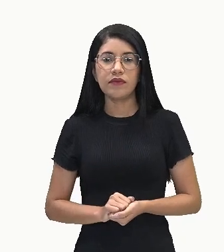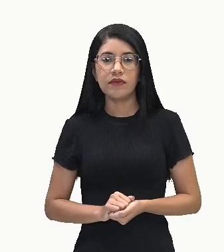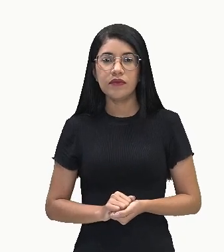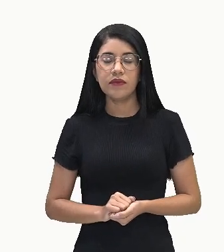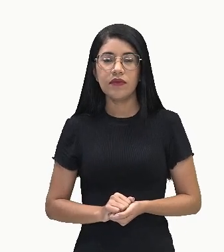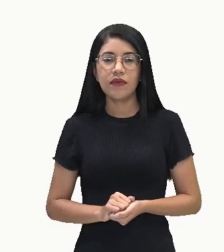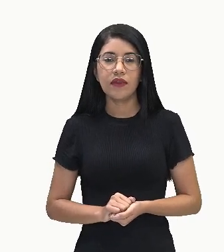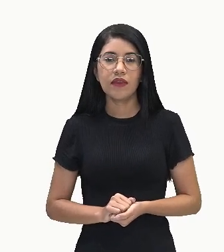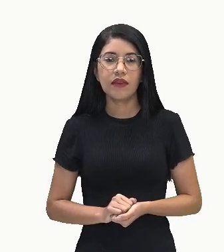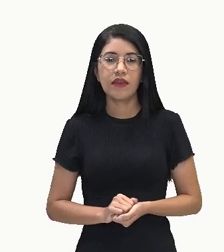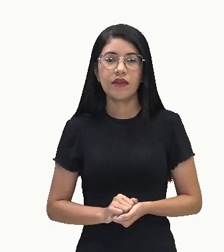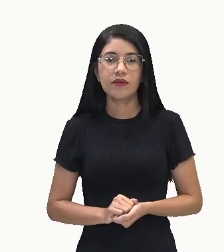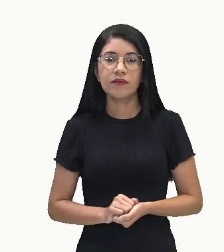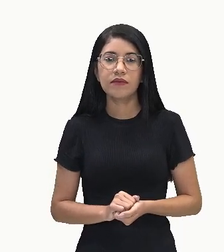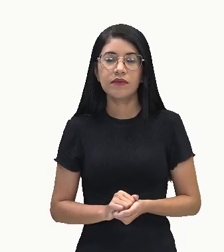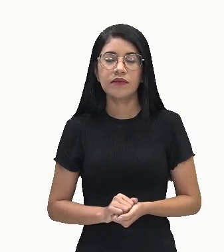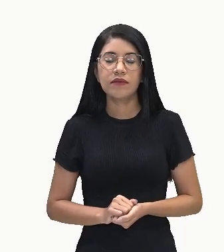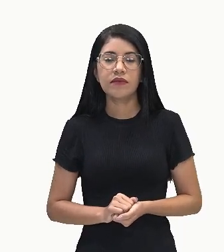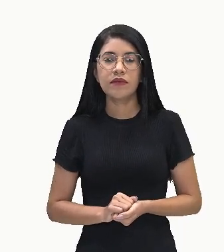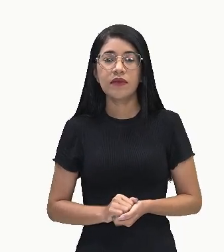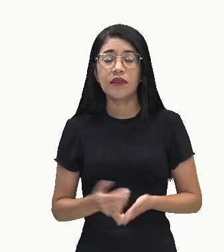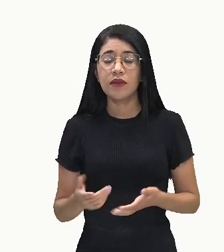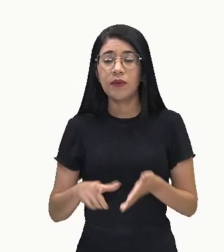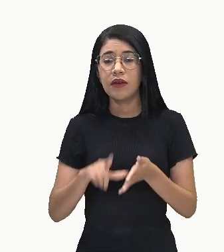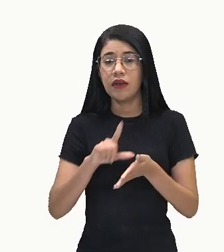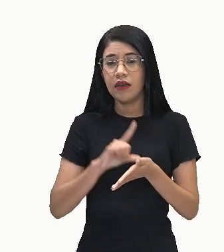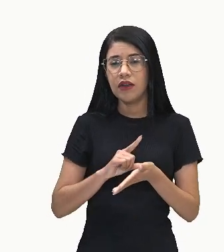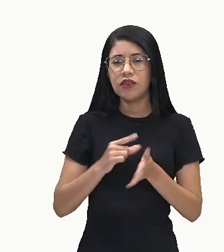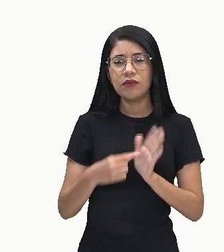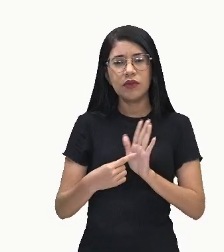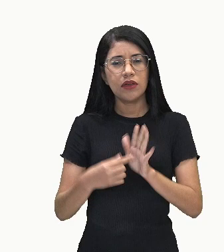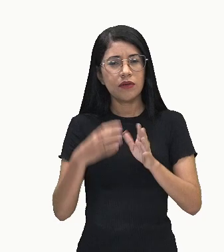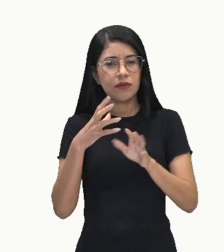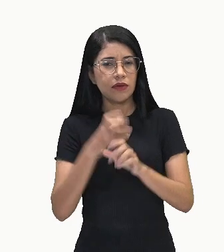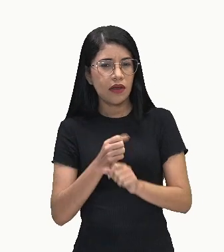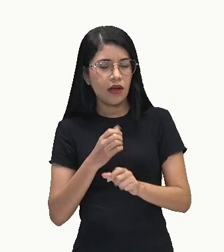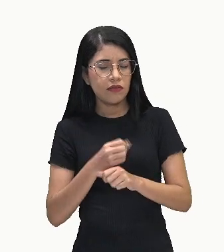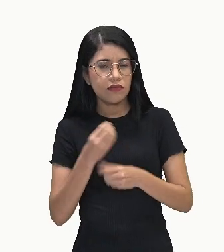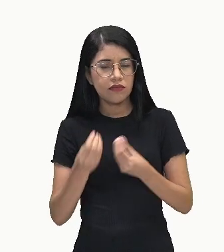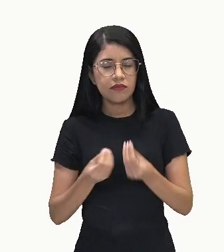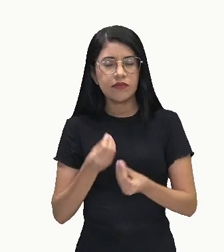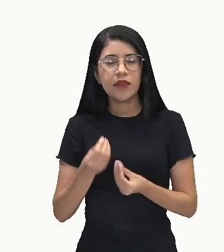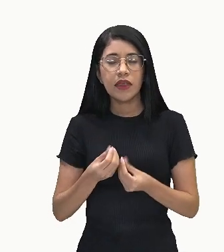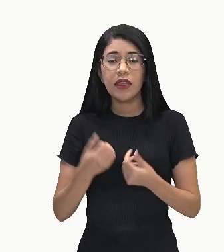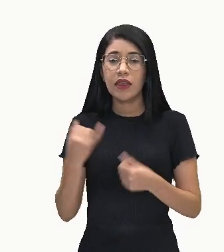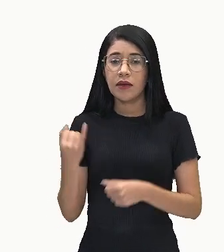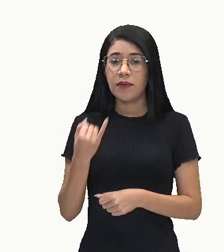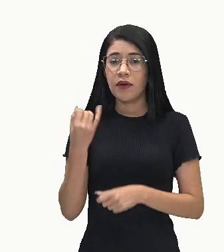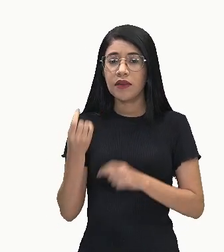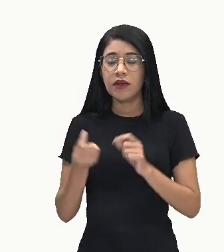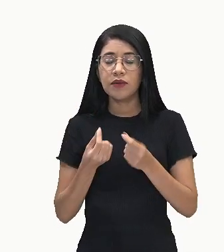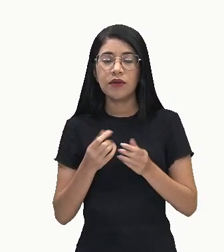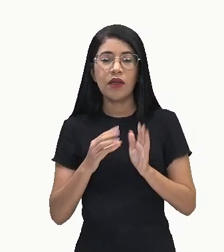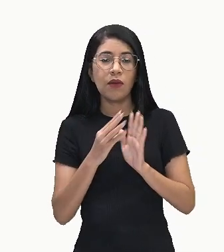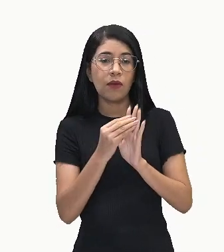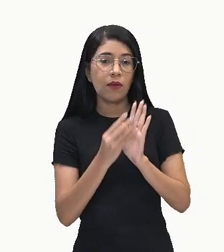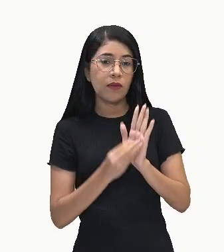né? Antes de começarmos a falar sobre os cálculos aritméticos, é importante fazer a definição do nosso